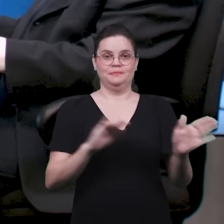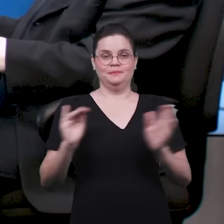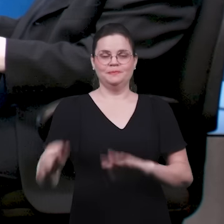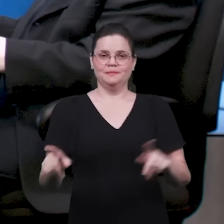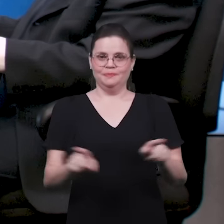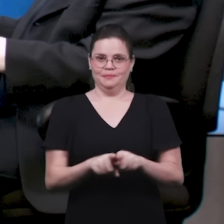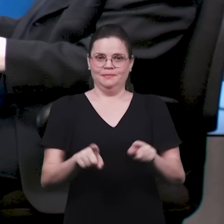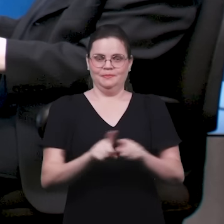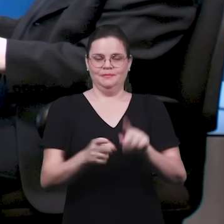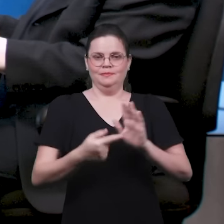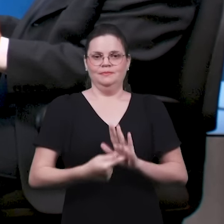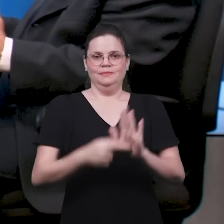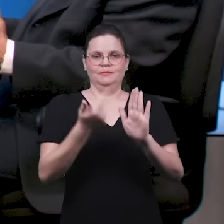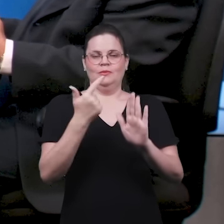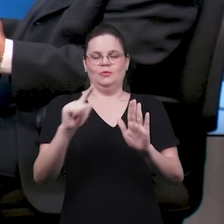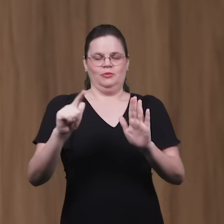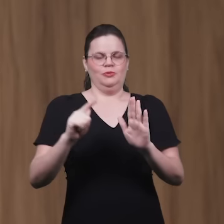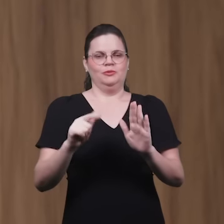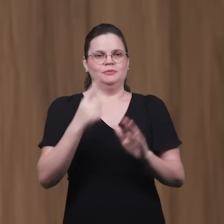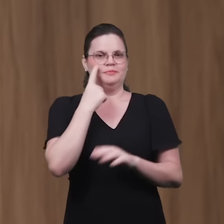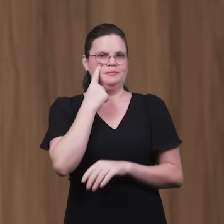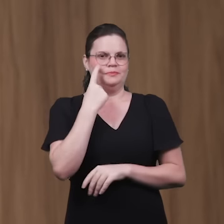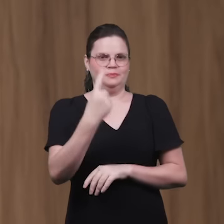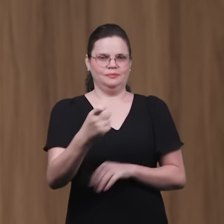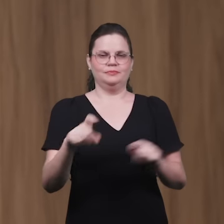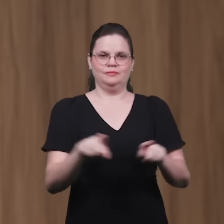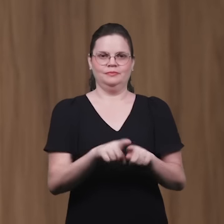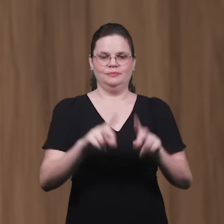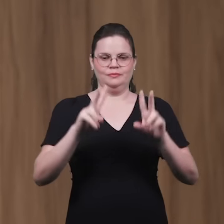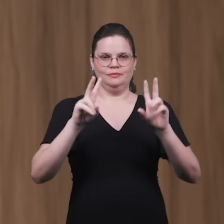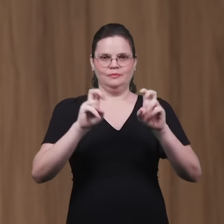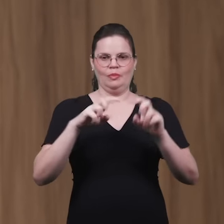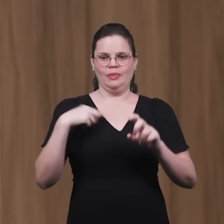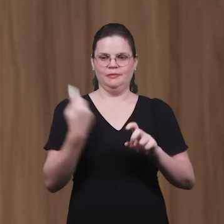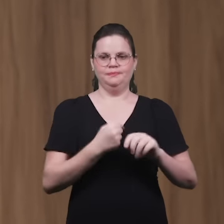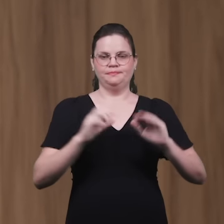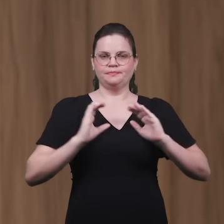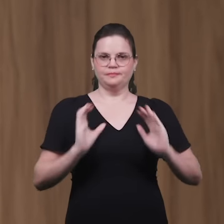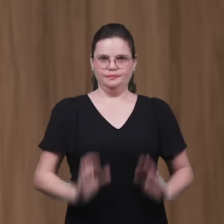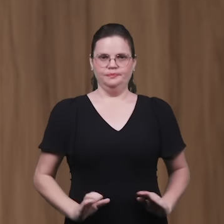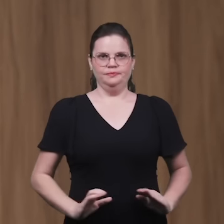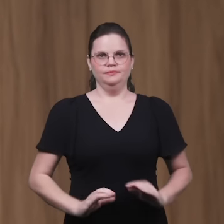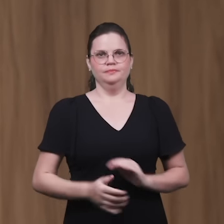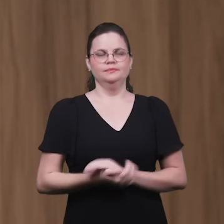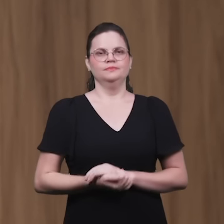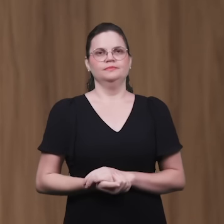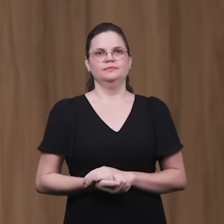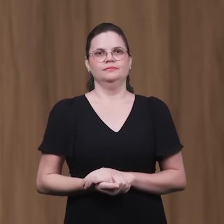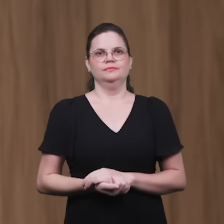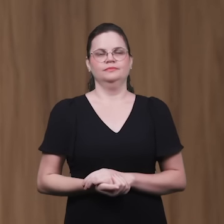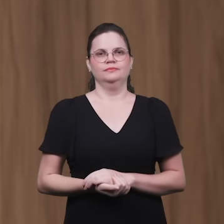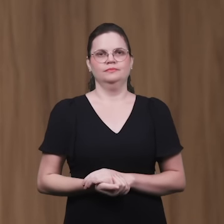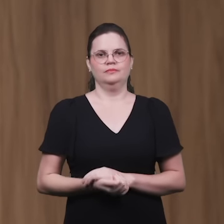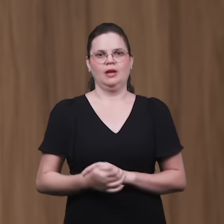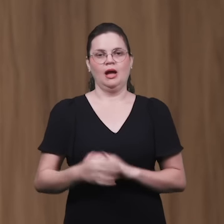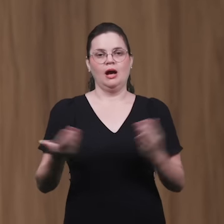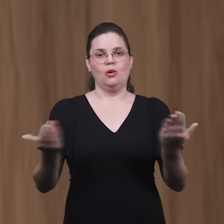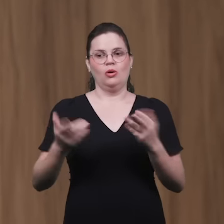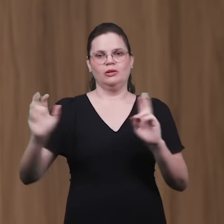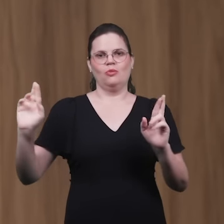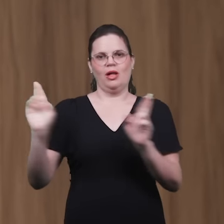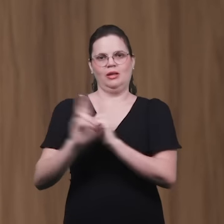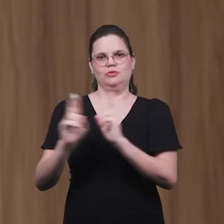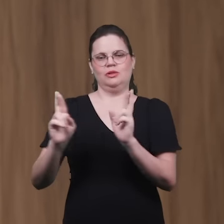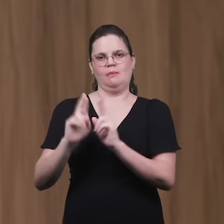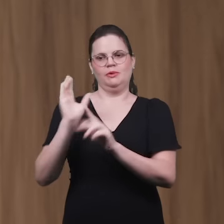um outro aspecto interessante com relação à postura nossa como crentes, com relação a Deus, ou seja, o nosso